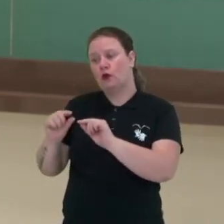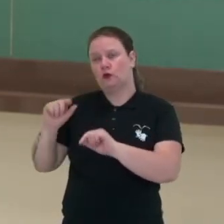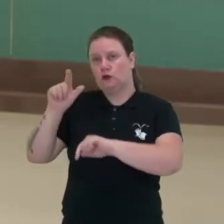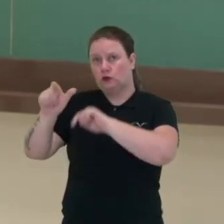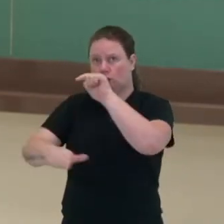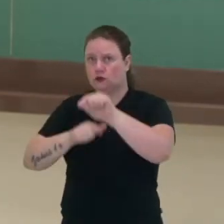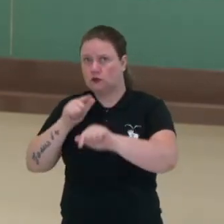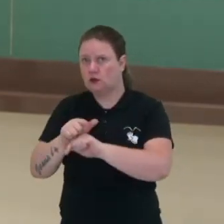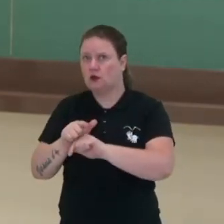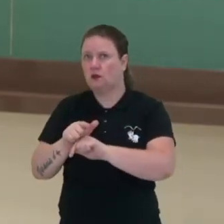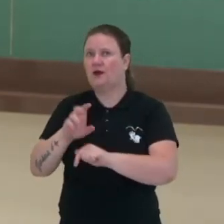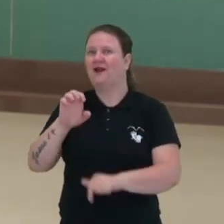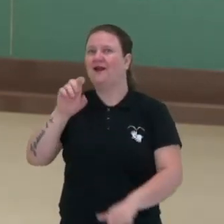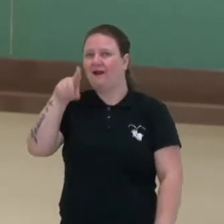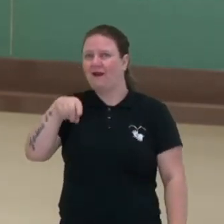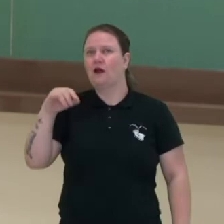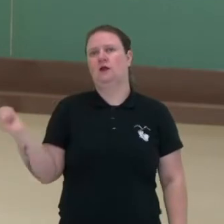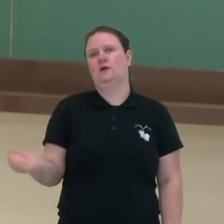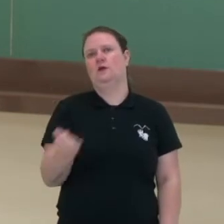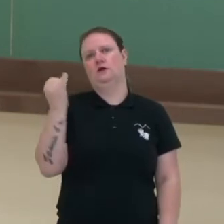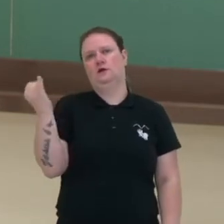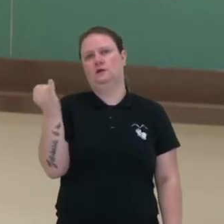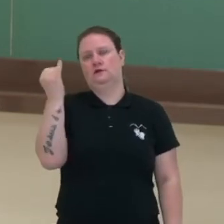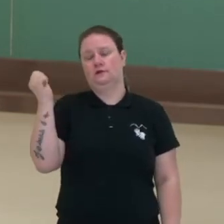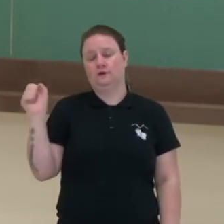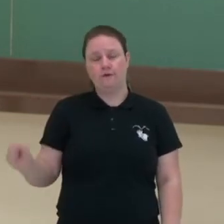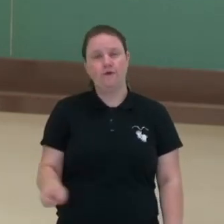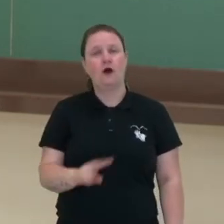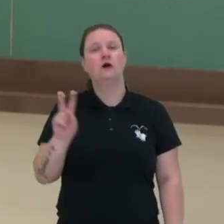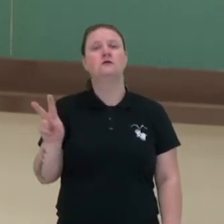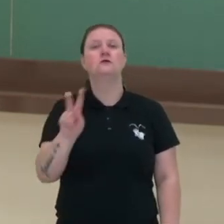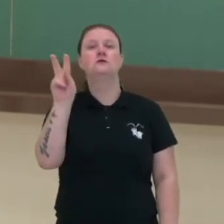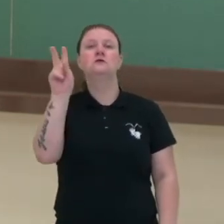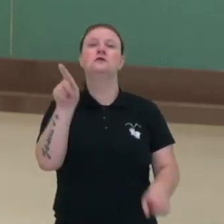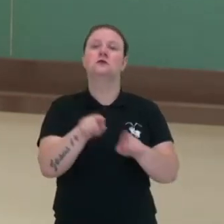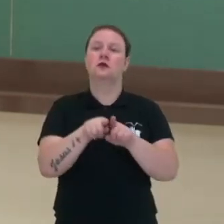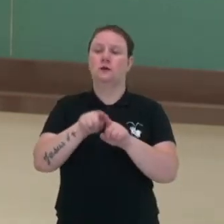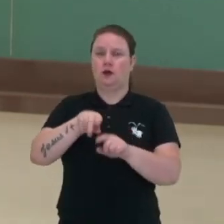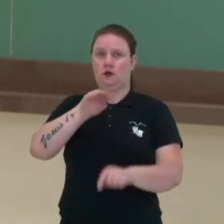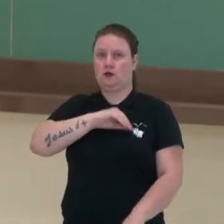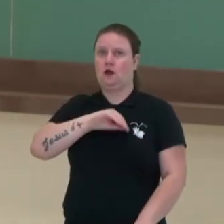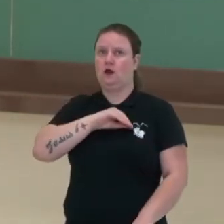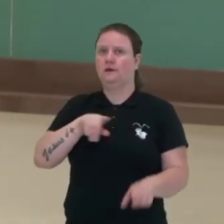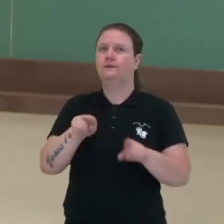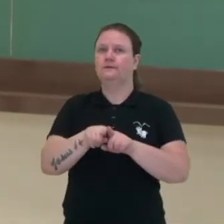é importante e precisa ser valorizado, inclusive financeiramente.